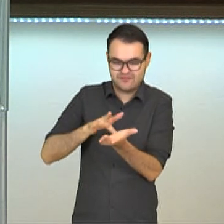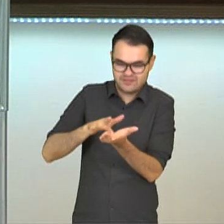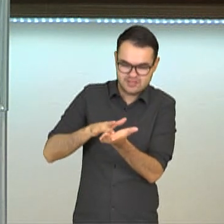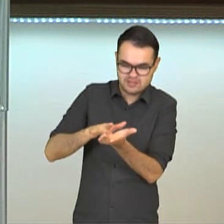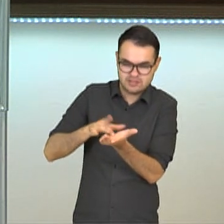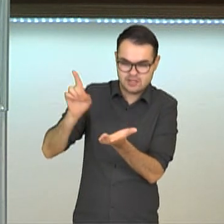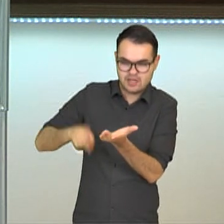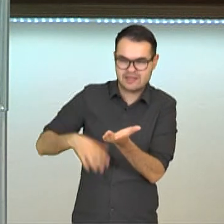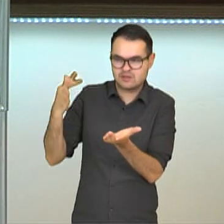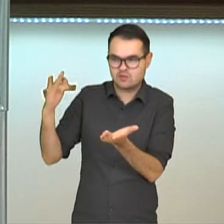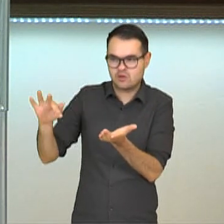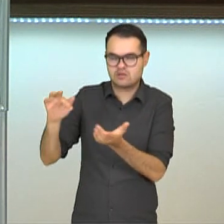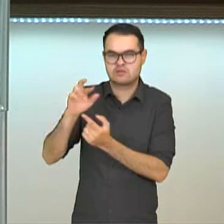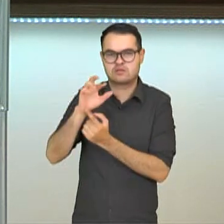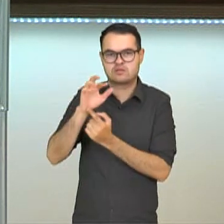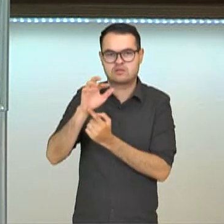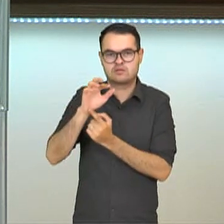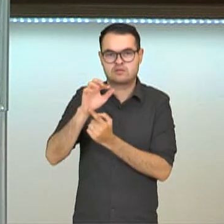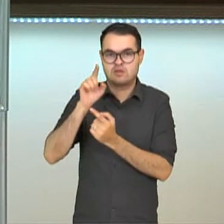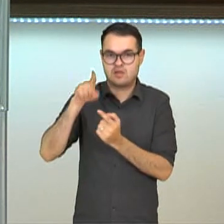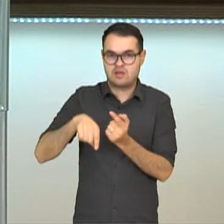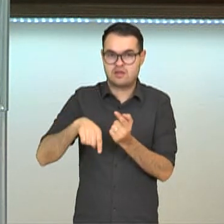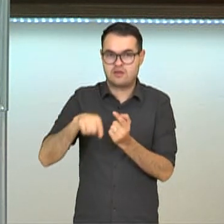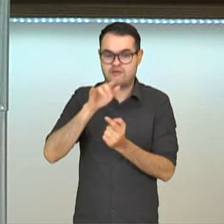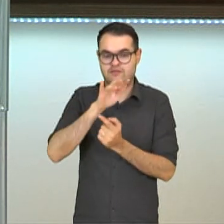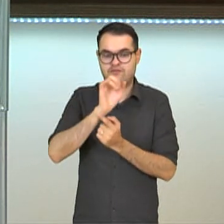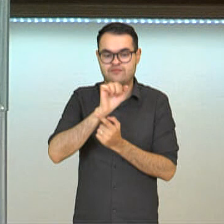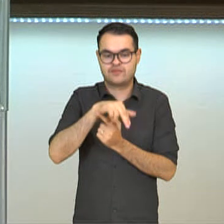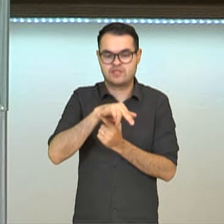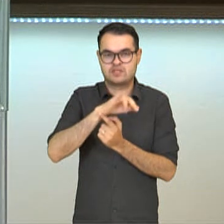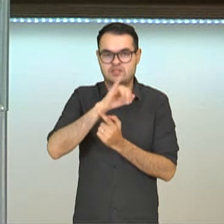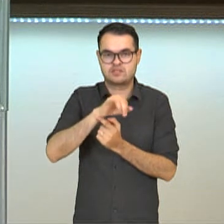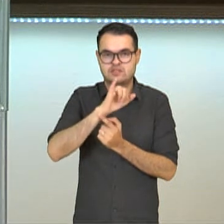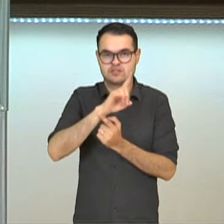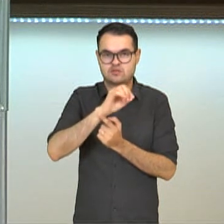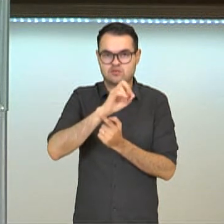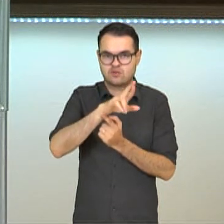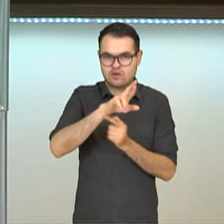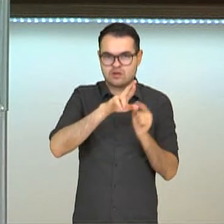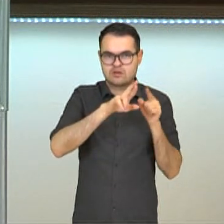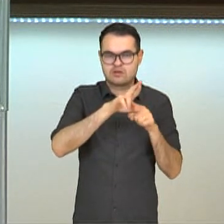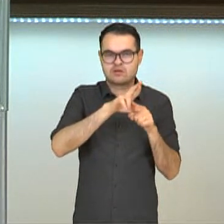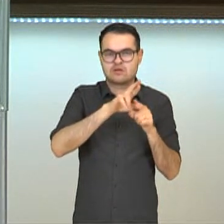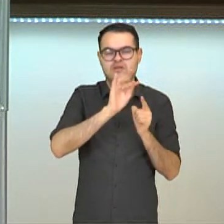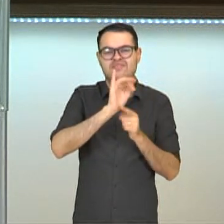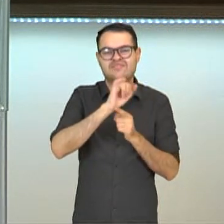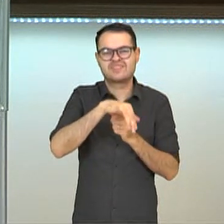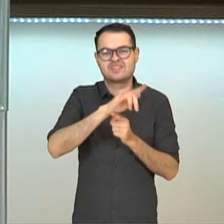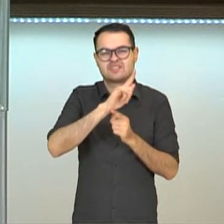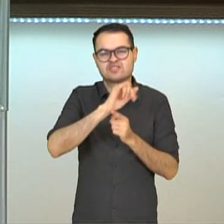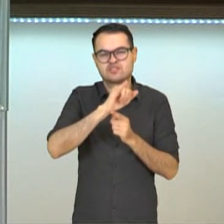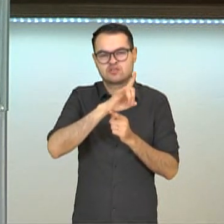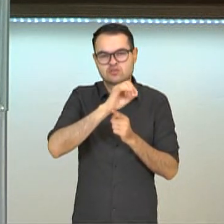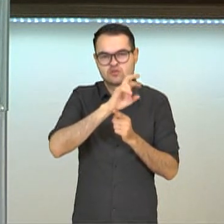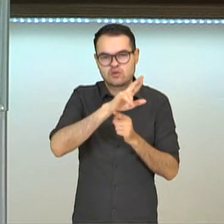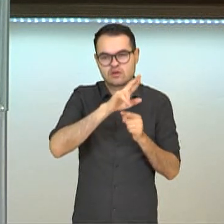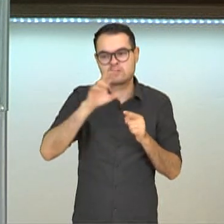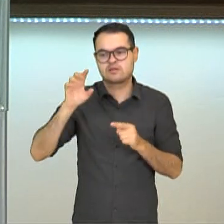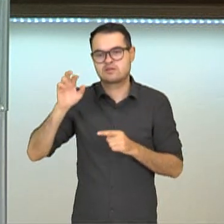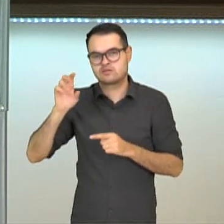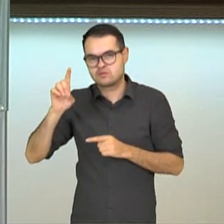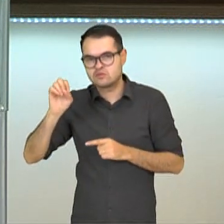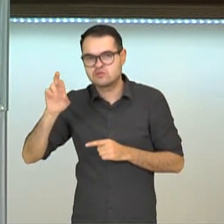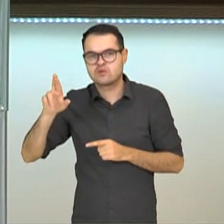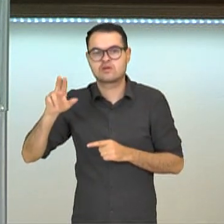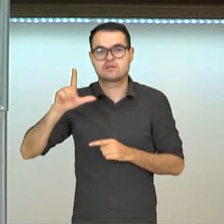uma rima, nós temos um jogo de palavras, só que lá no interior desse jogo de palavras nós temos o eu